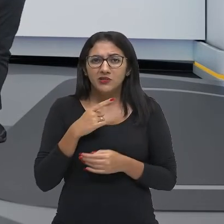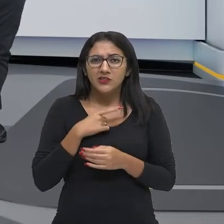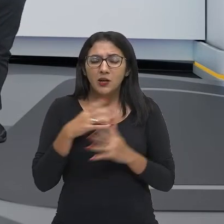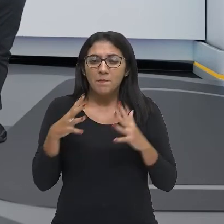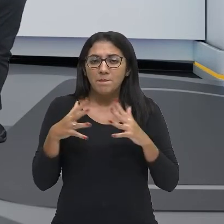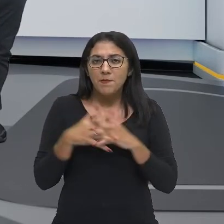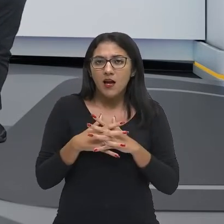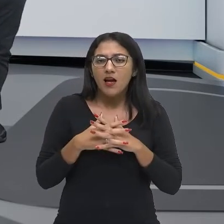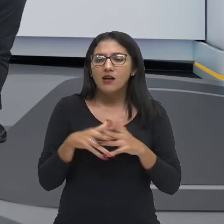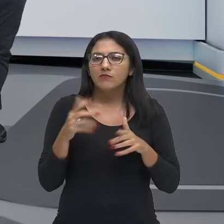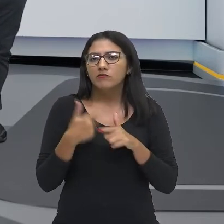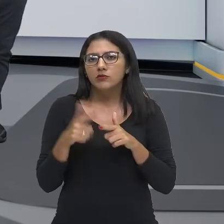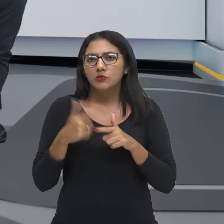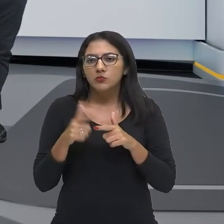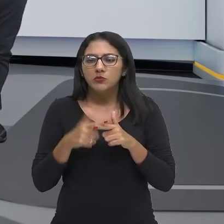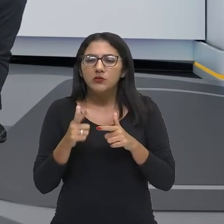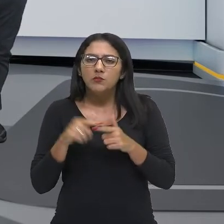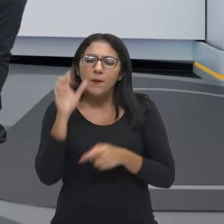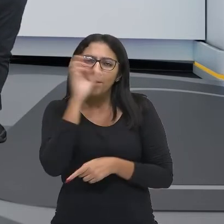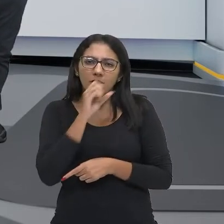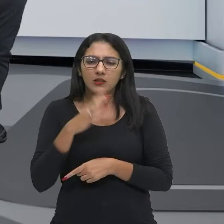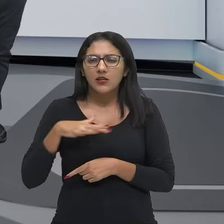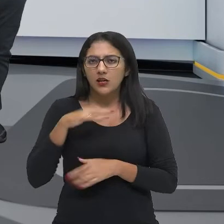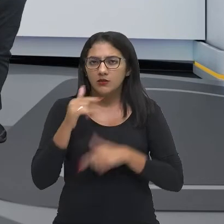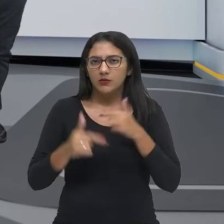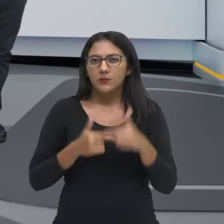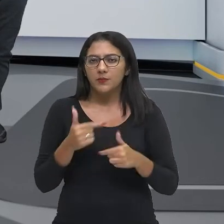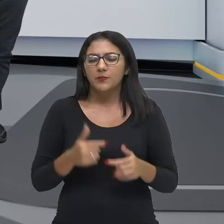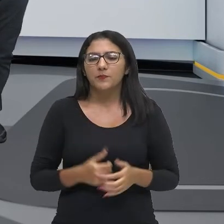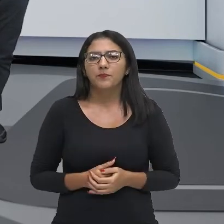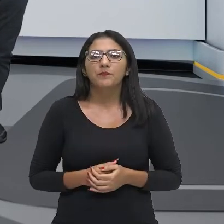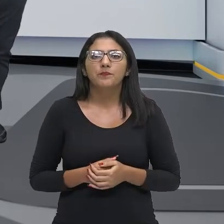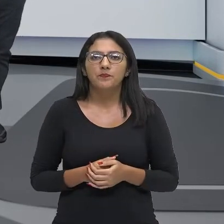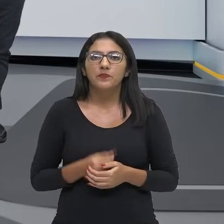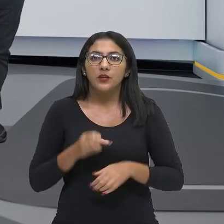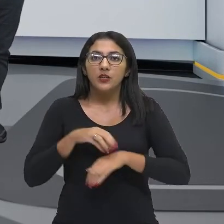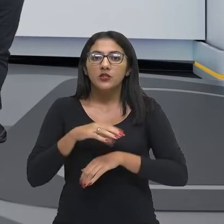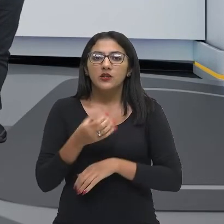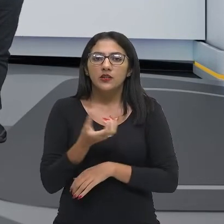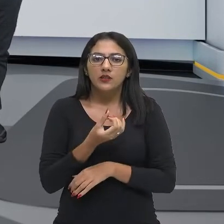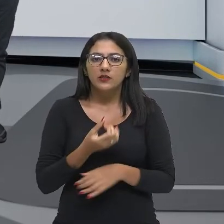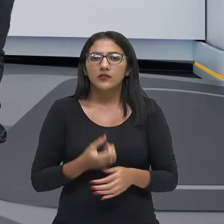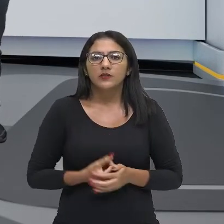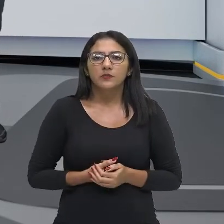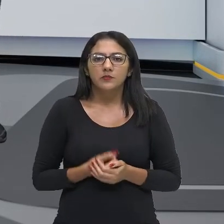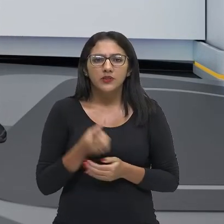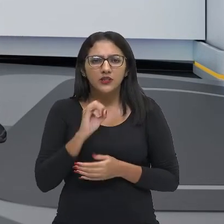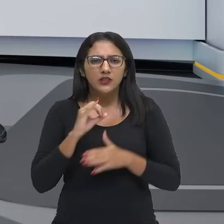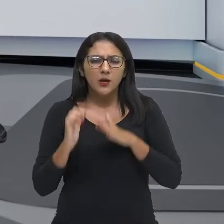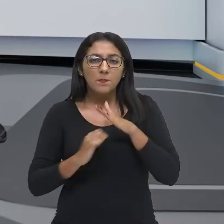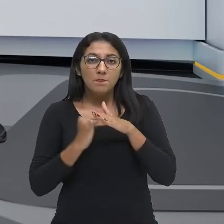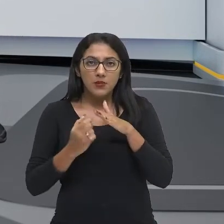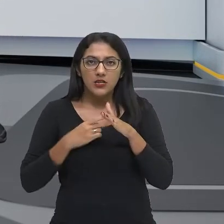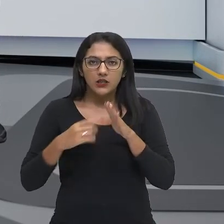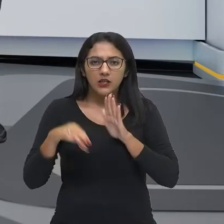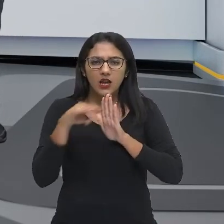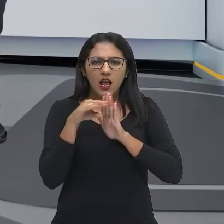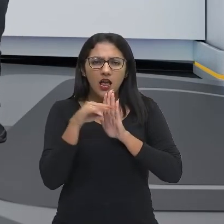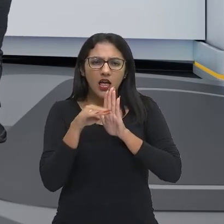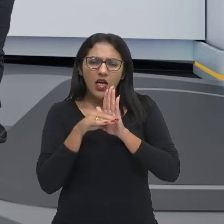na sua produtividade empresarial, no seu local. Dica 6. Caso a empresa tenha regras